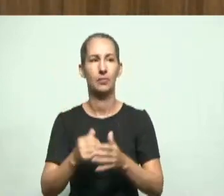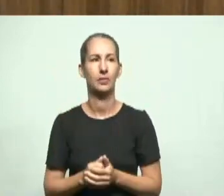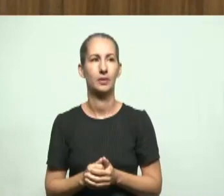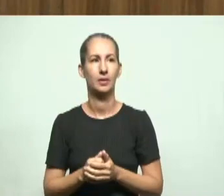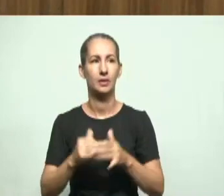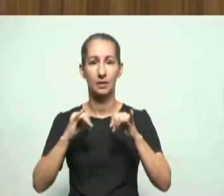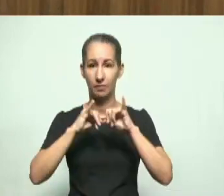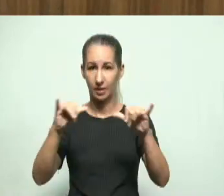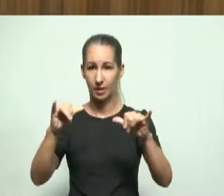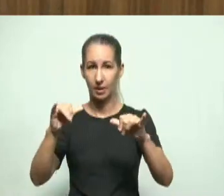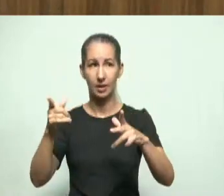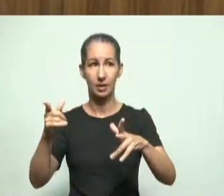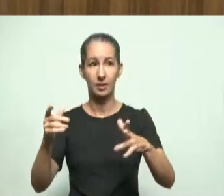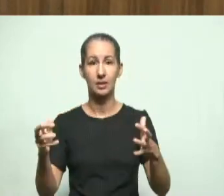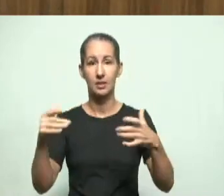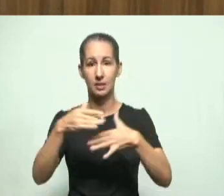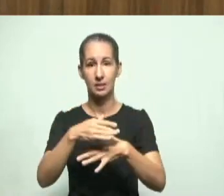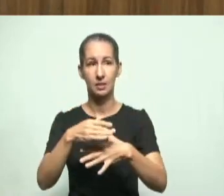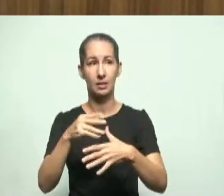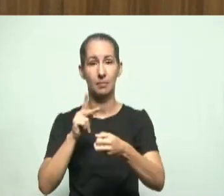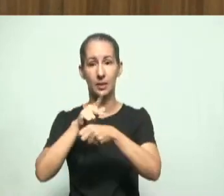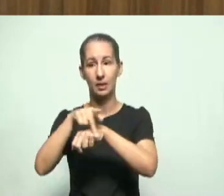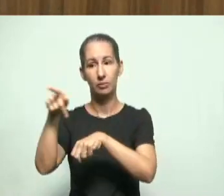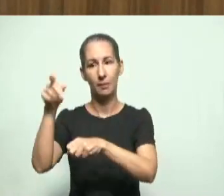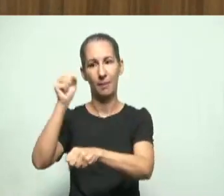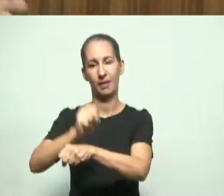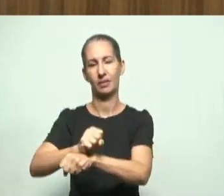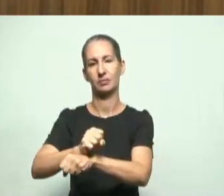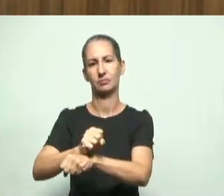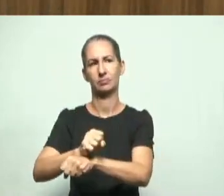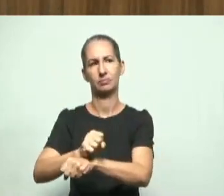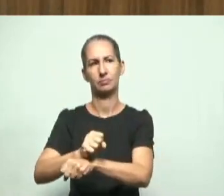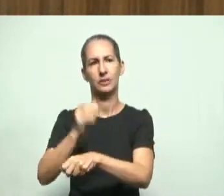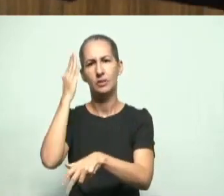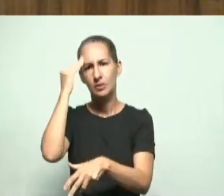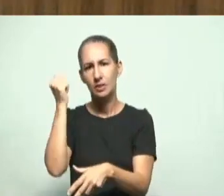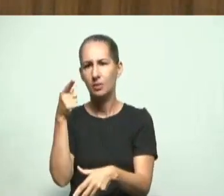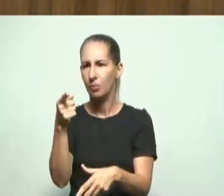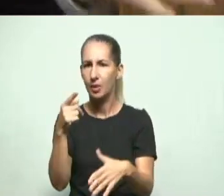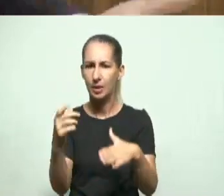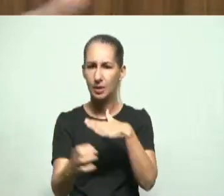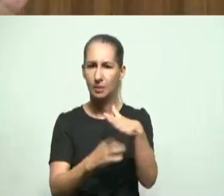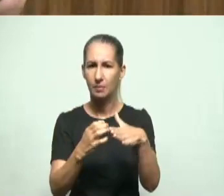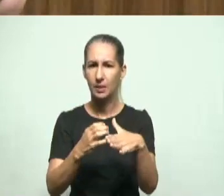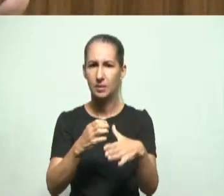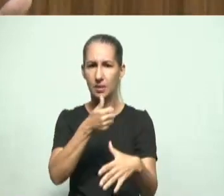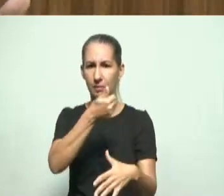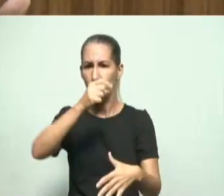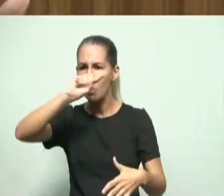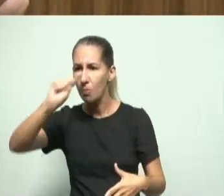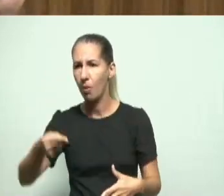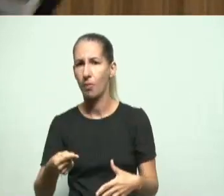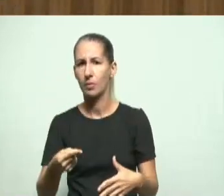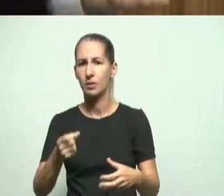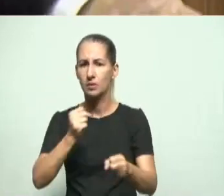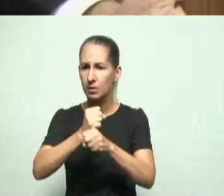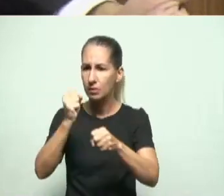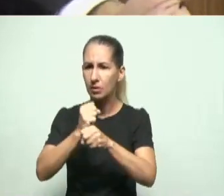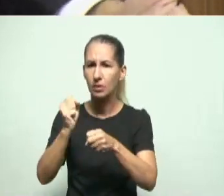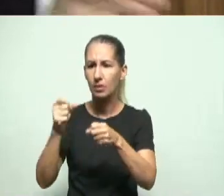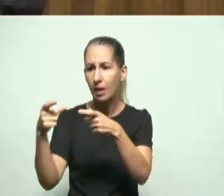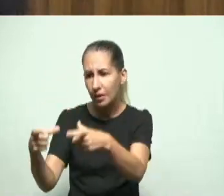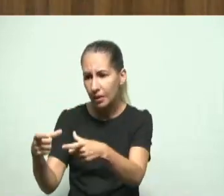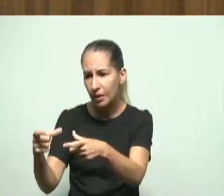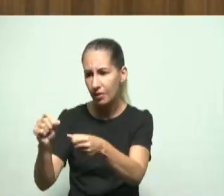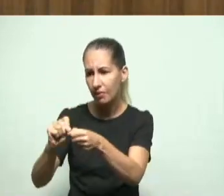do pontilhão de Cidade Nova ou Planalto. Está parado lá. Eu não sei uma empresa ganhar 1.000 obras em Natal, faz um pedacinho